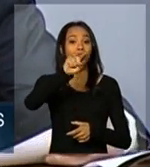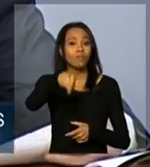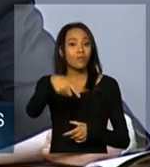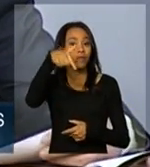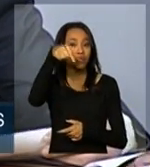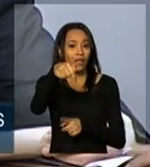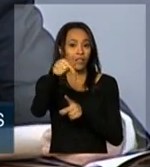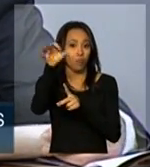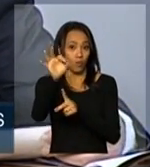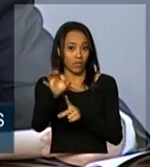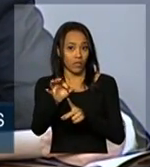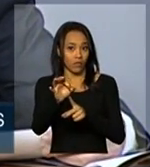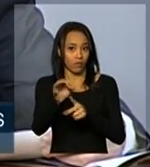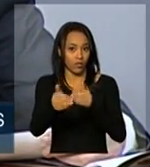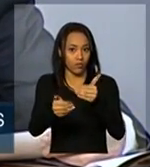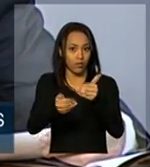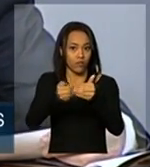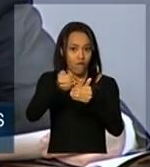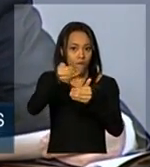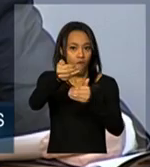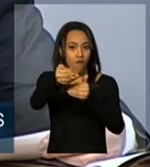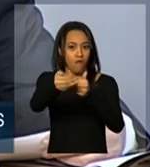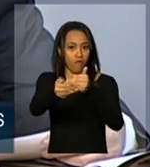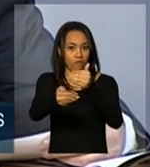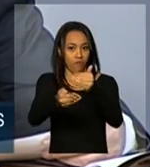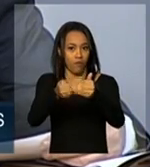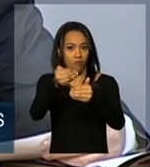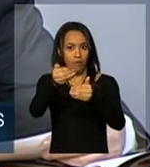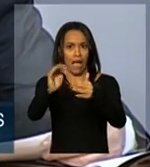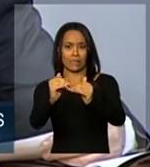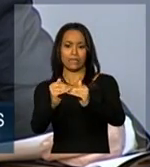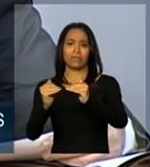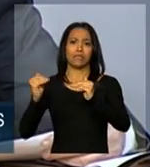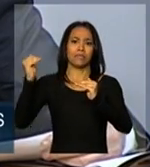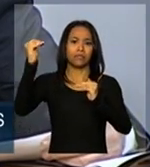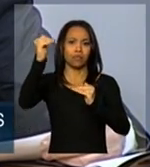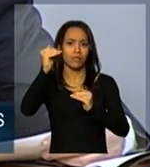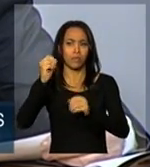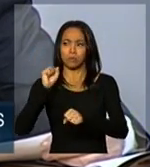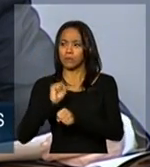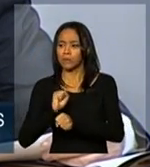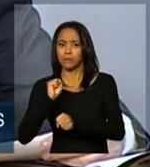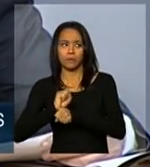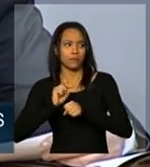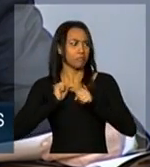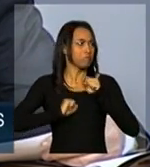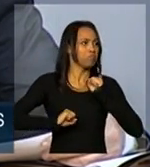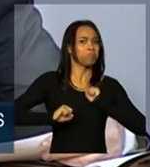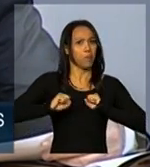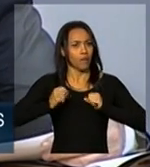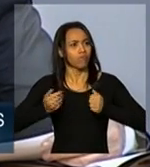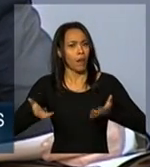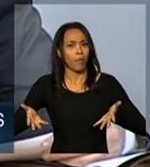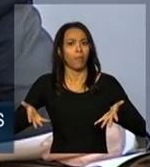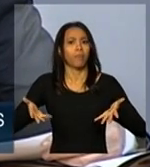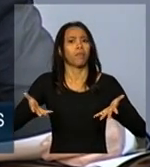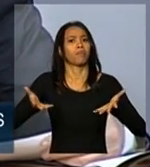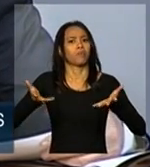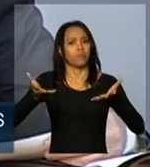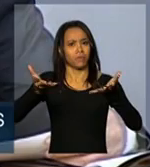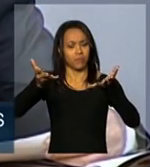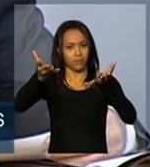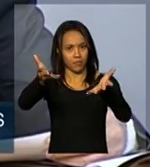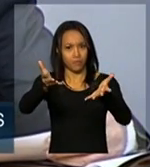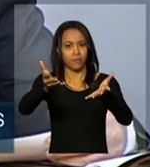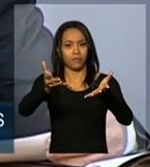0,7%, acima das expectativas do mercado e mesmo das nossas aqui, da nossa assessoria